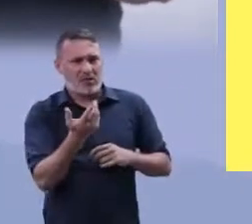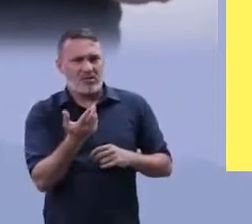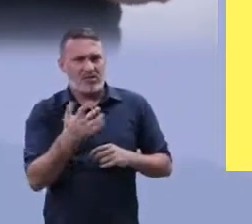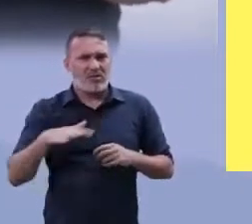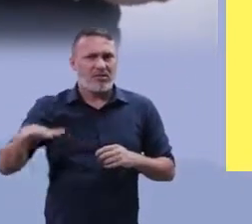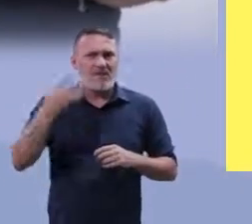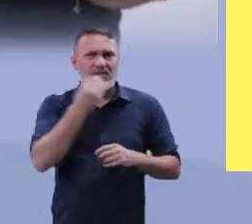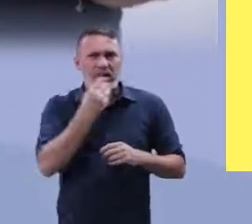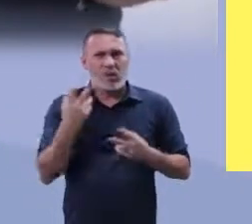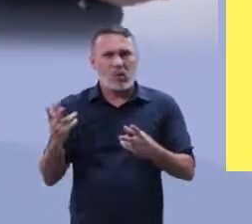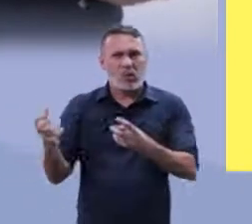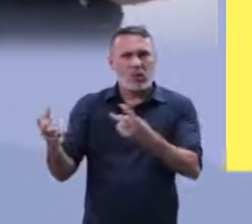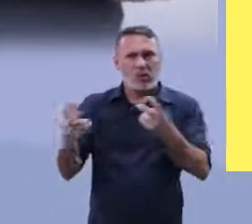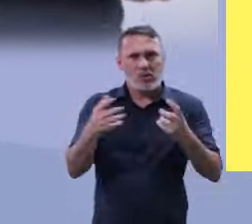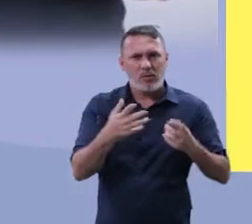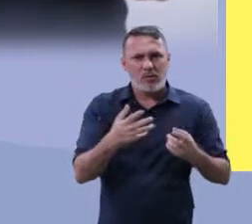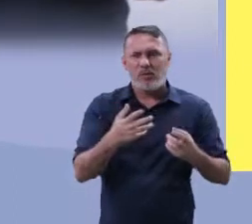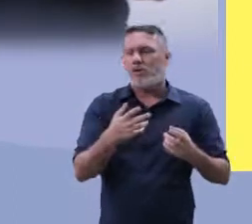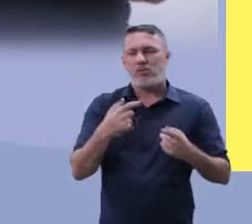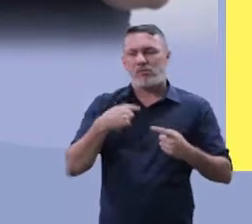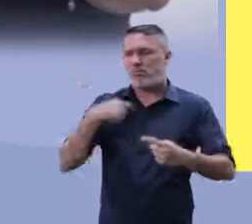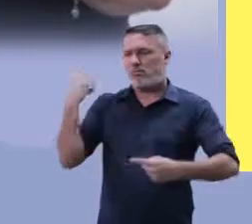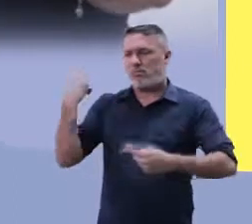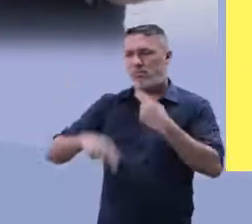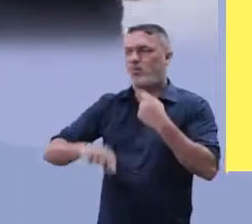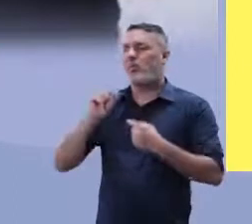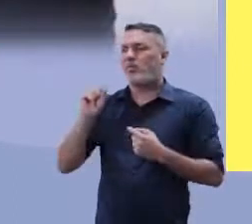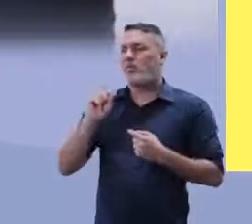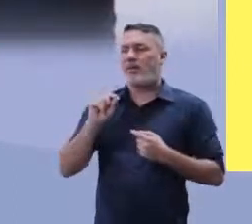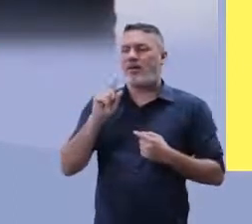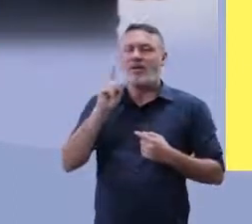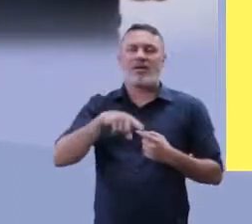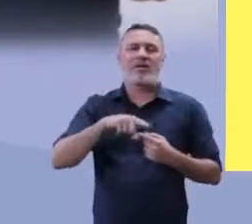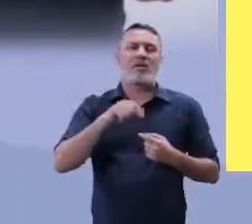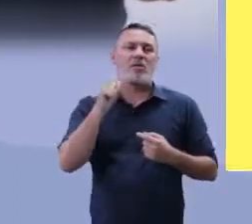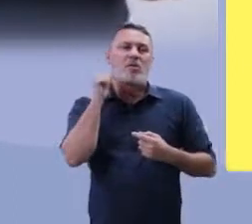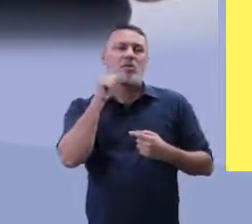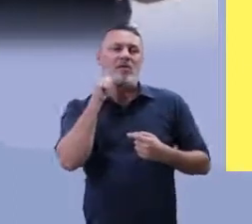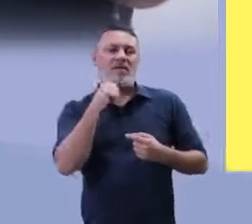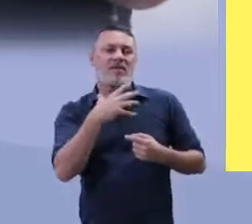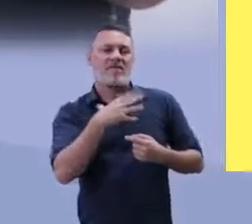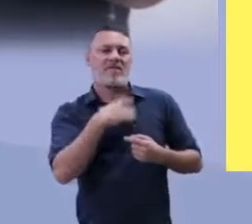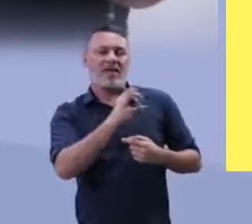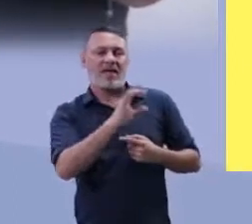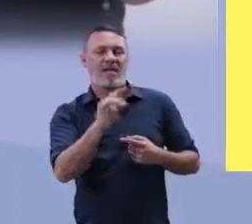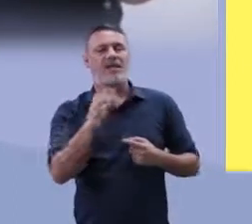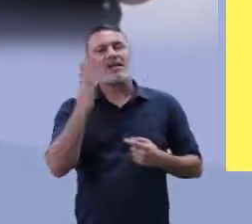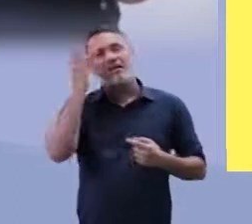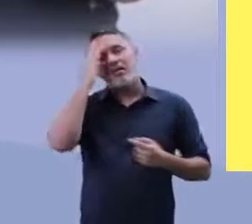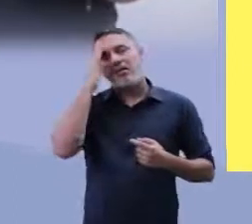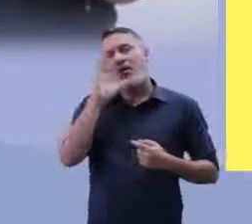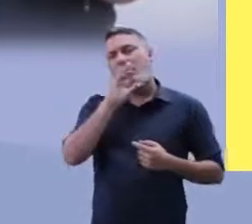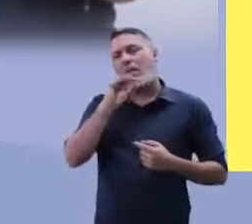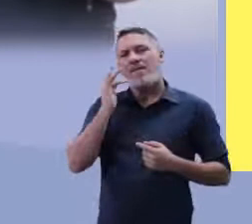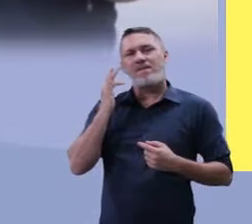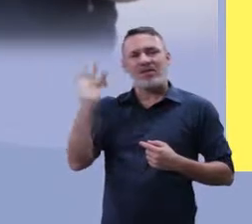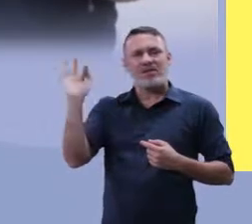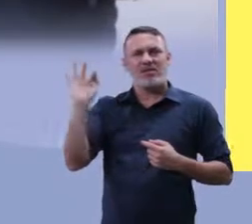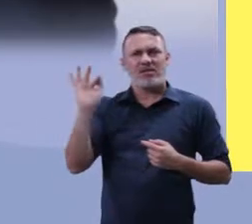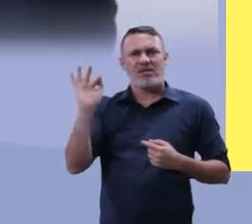1000 réis fracos, para dizerem que as filhas da senhora falam francês.